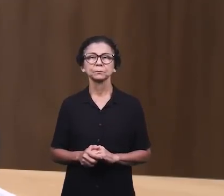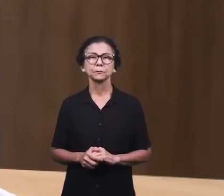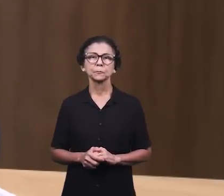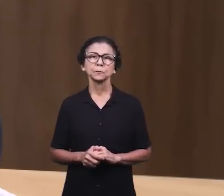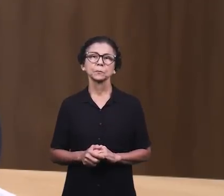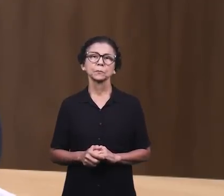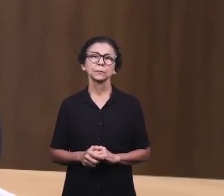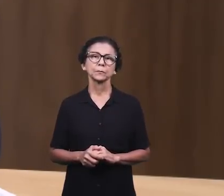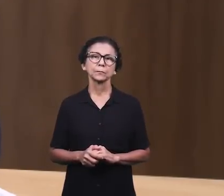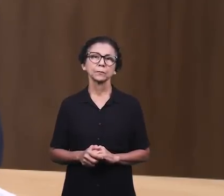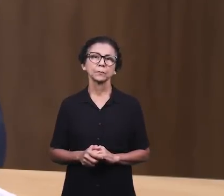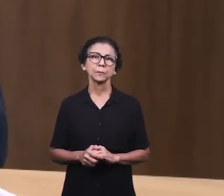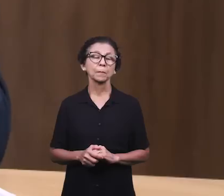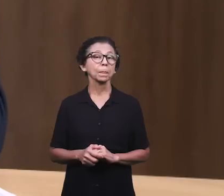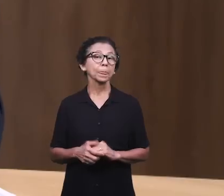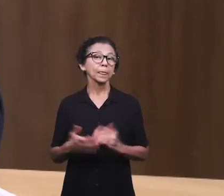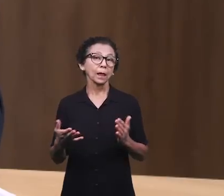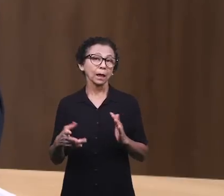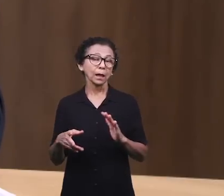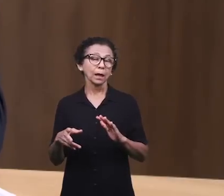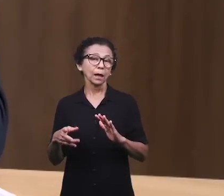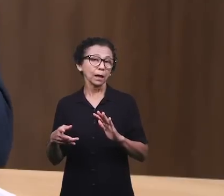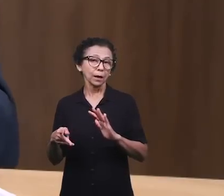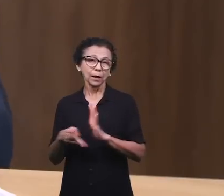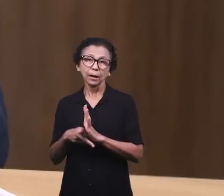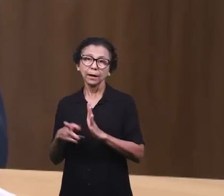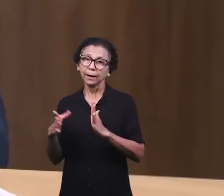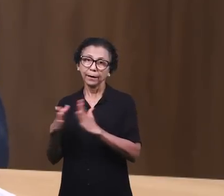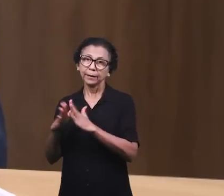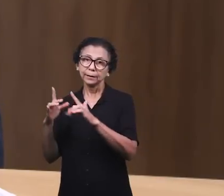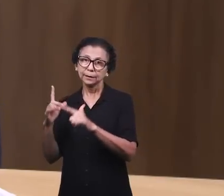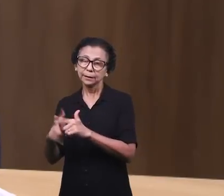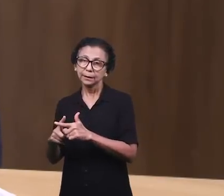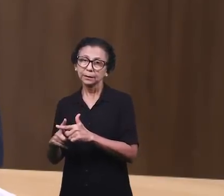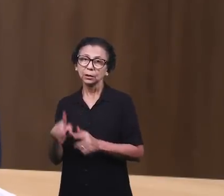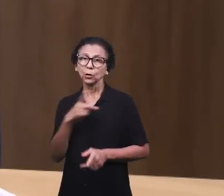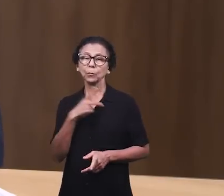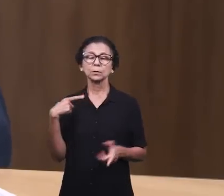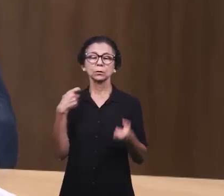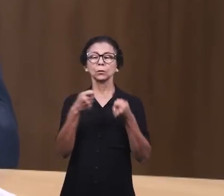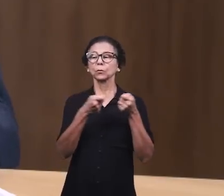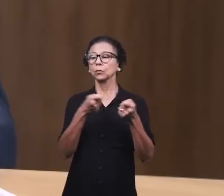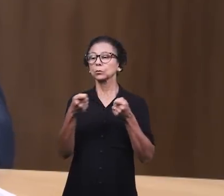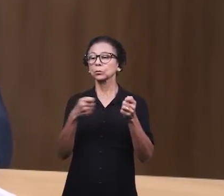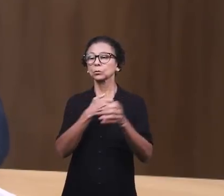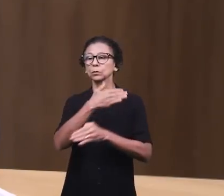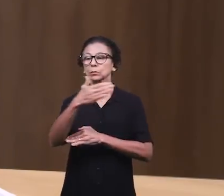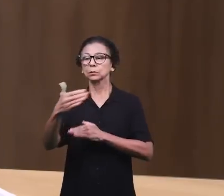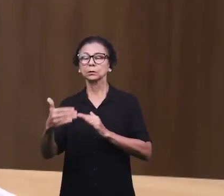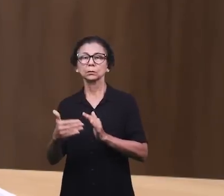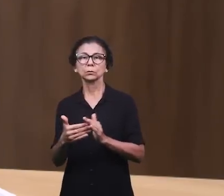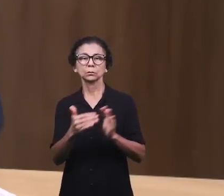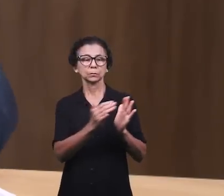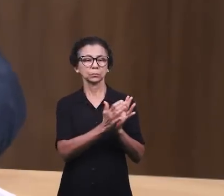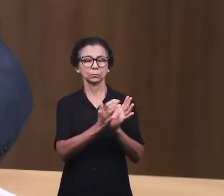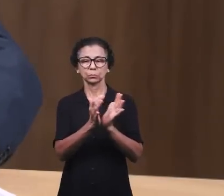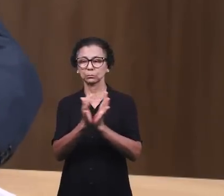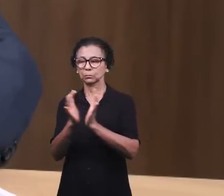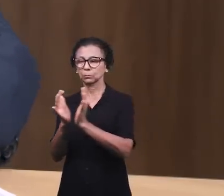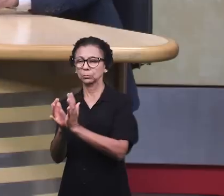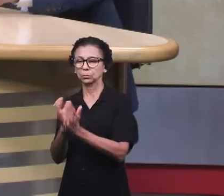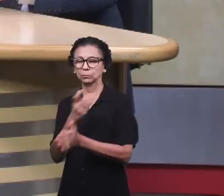fez com que o pastor tivesse agora o domínio da igreja toda, mas com os grupos, cada diácono tomava conta de um